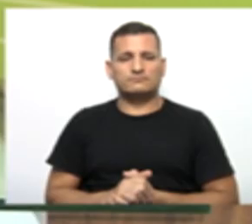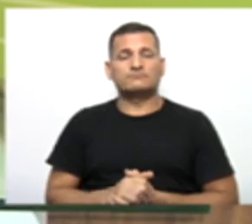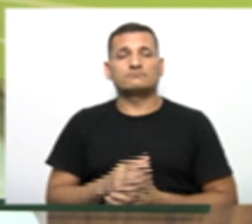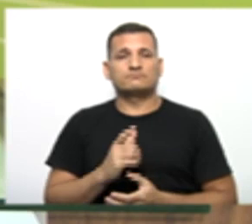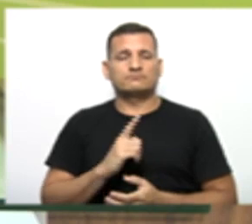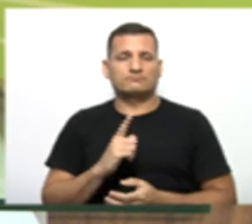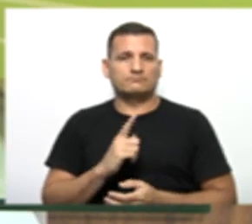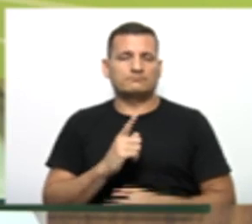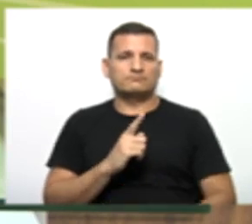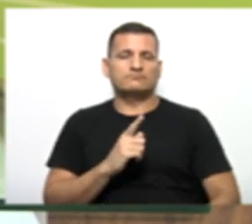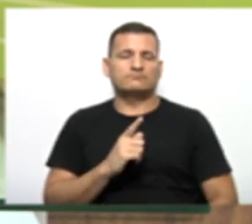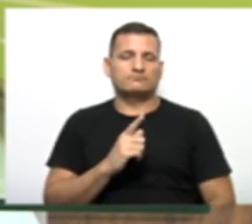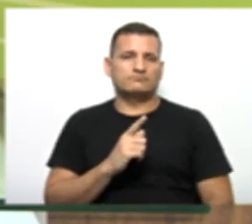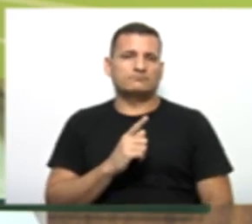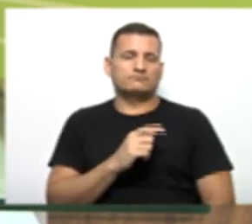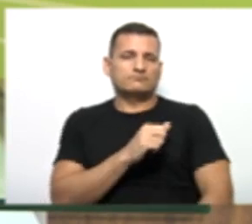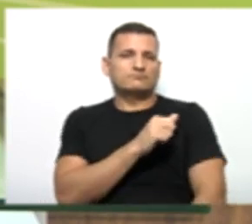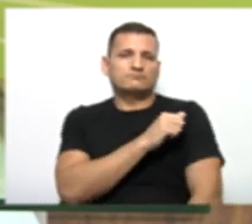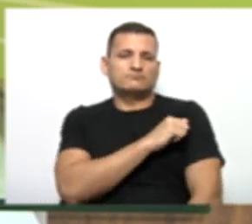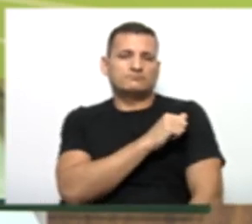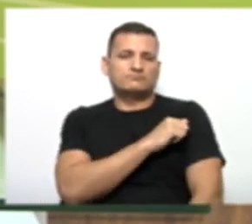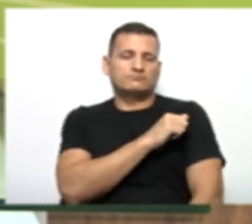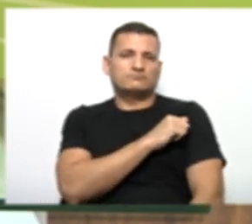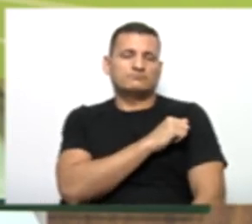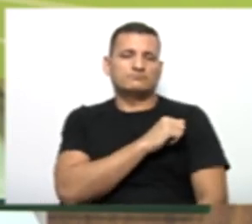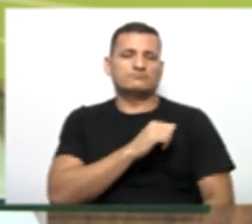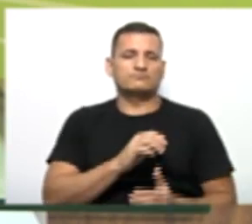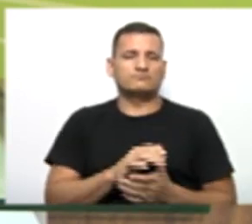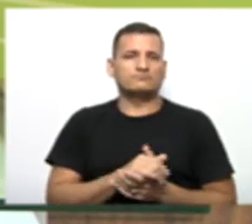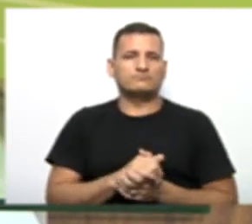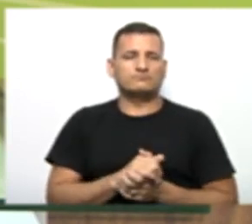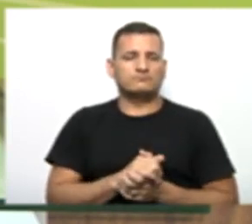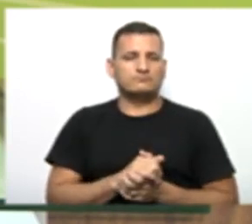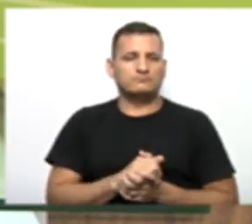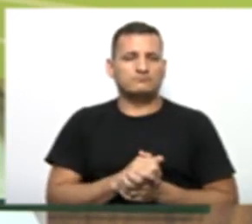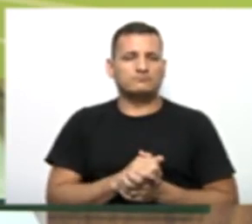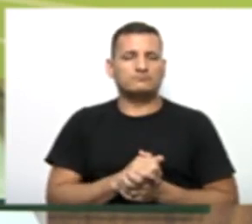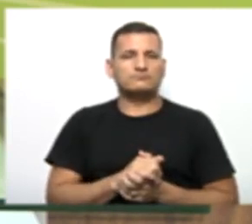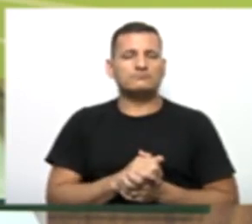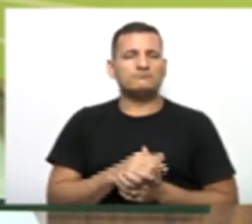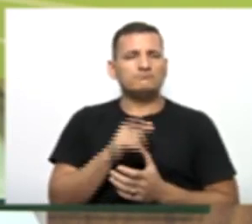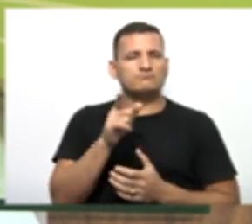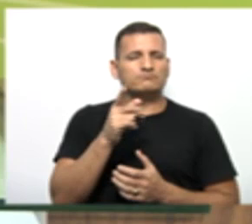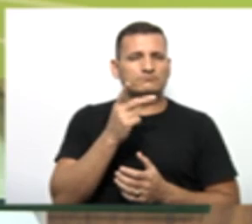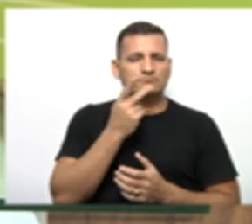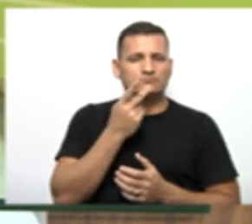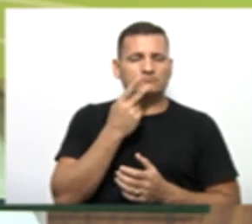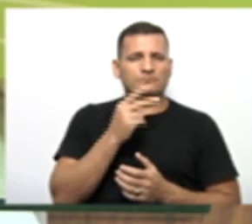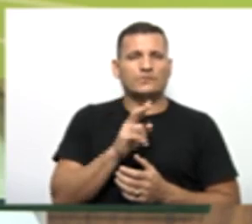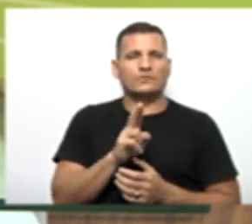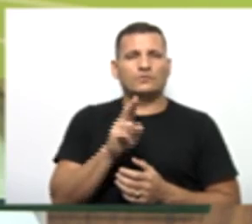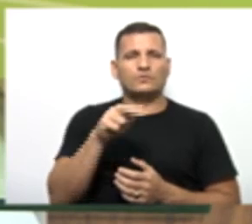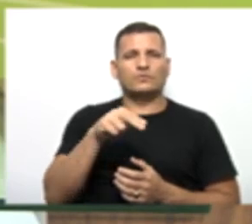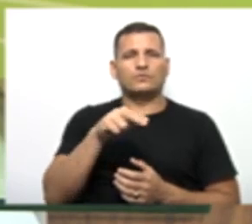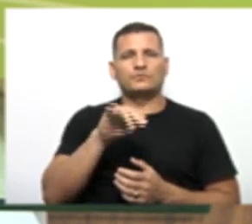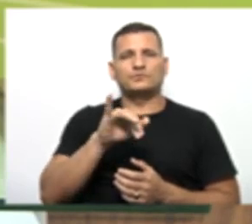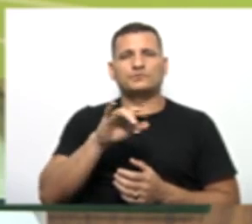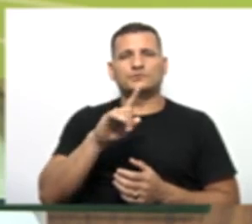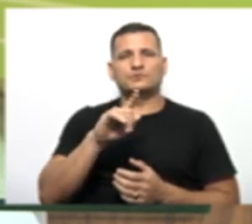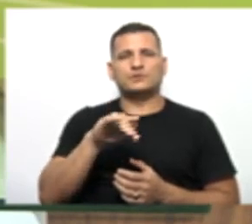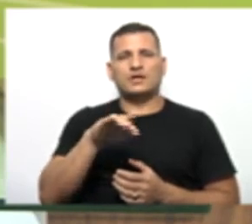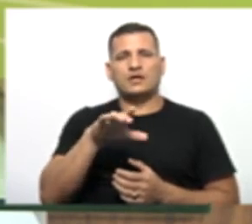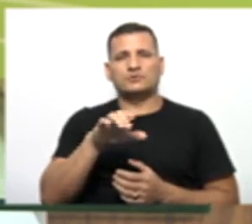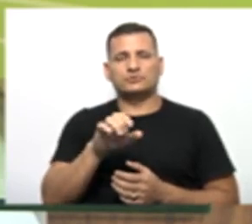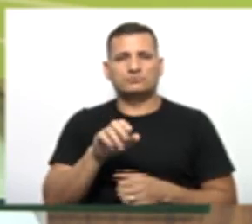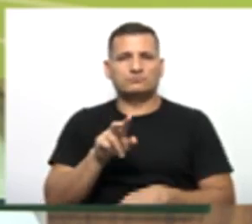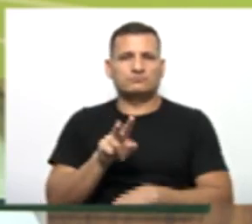sim aqui um questionamento. O questionamento é o seguinte: o senhor falou de unidades de proteção